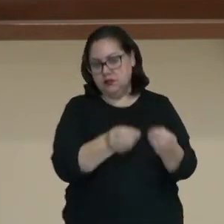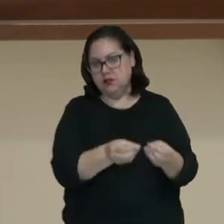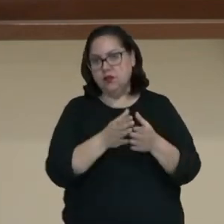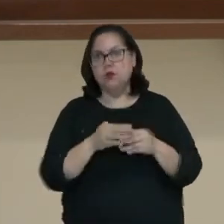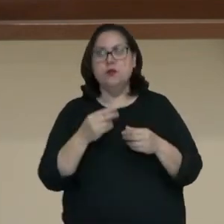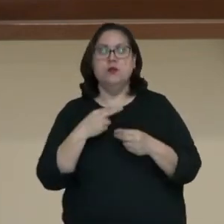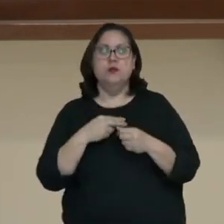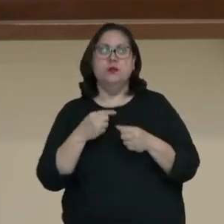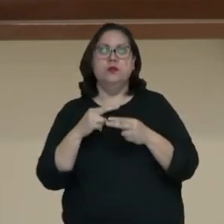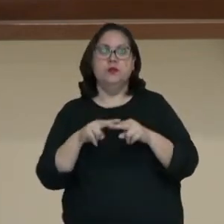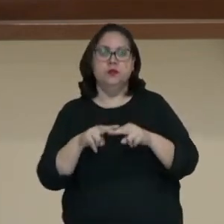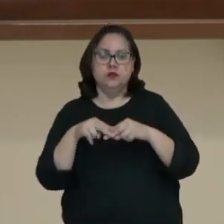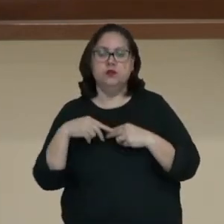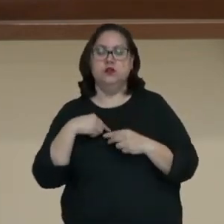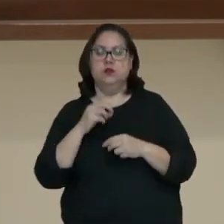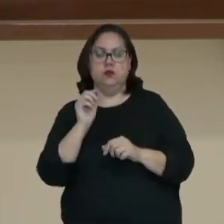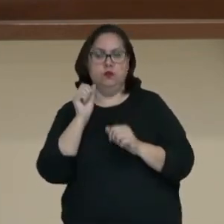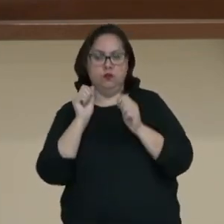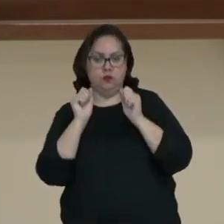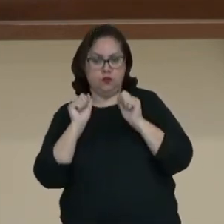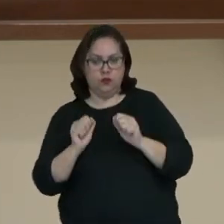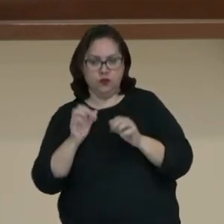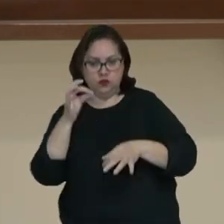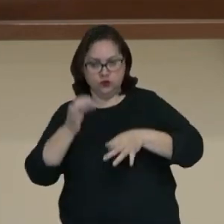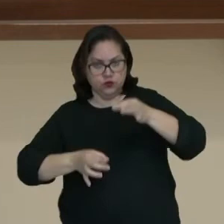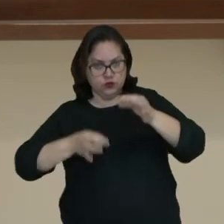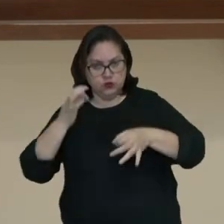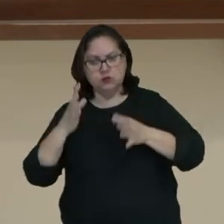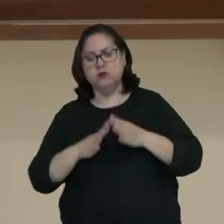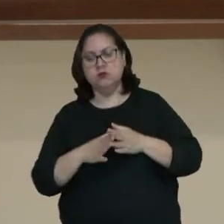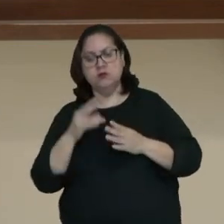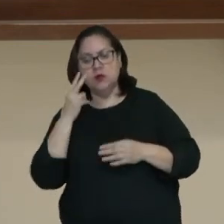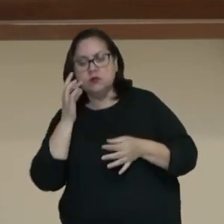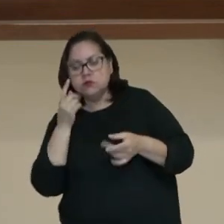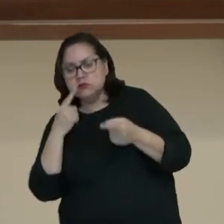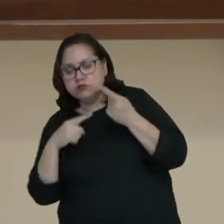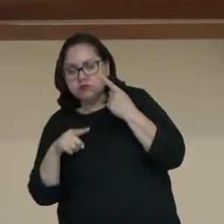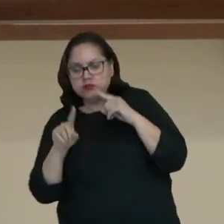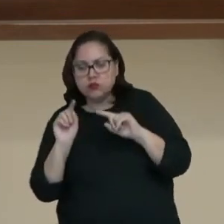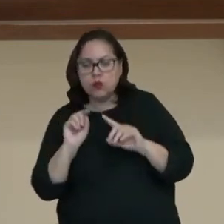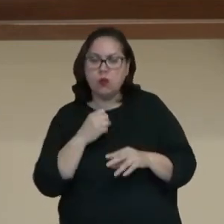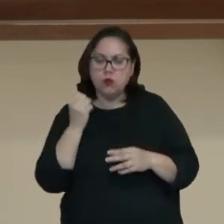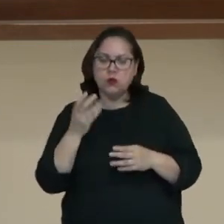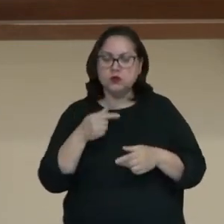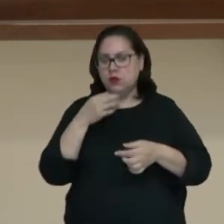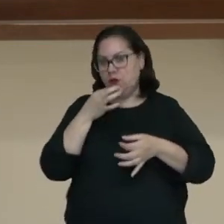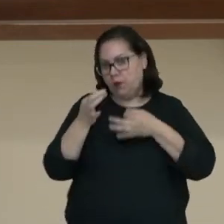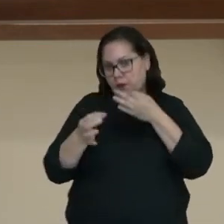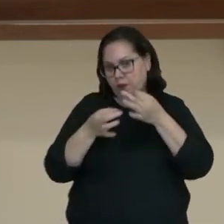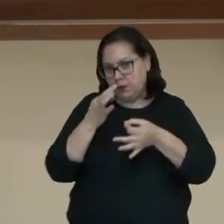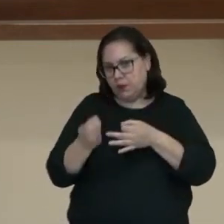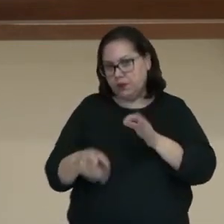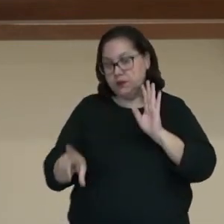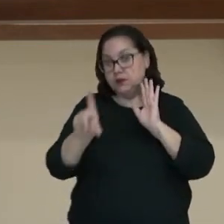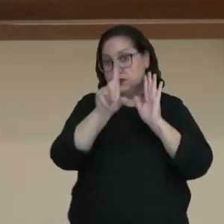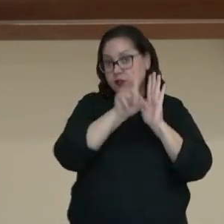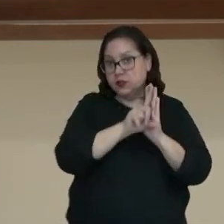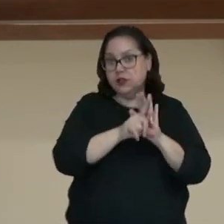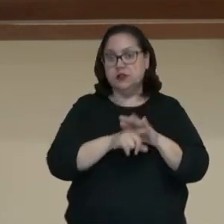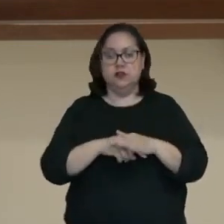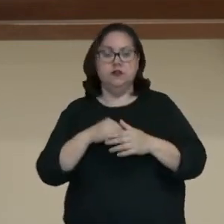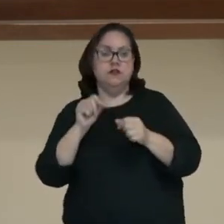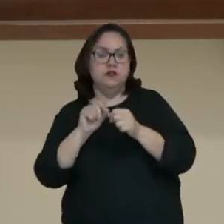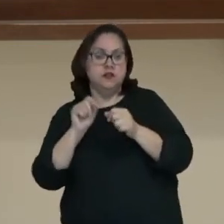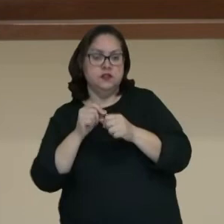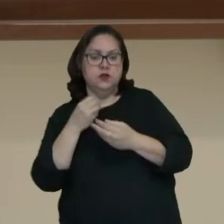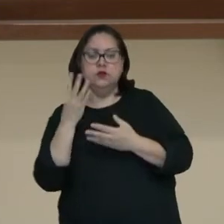a gente tem, por exemplo, o judiciário que vai justamente analisar, né? Olha, as propostas, as leis, né? A execução